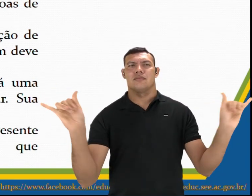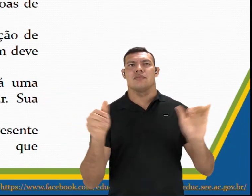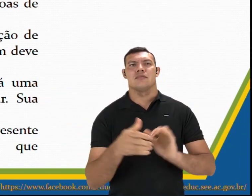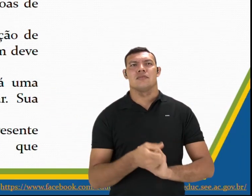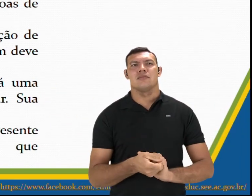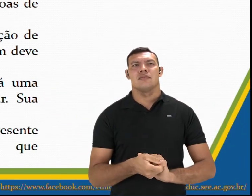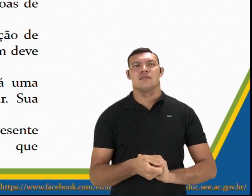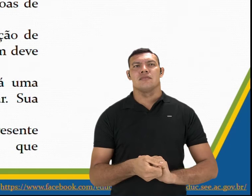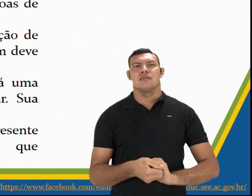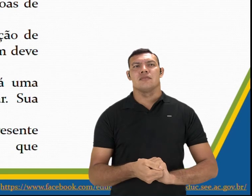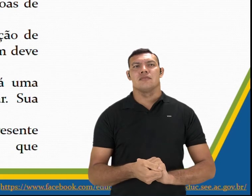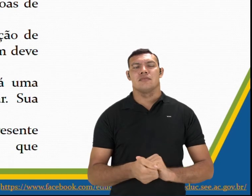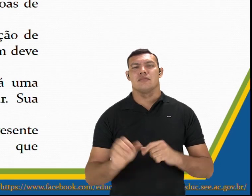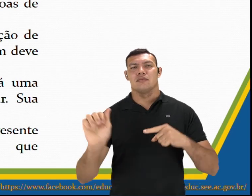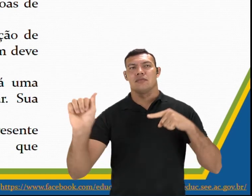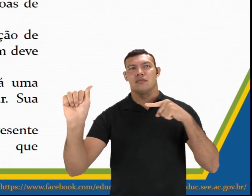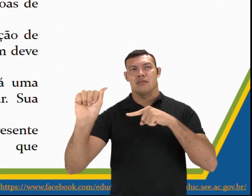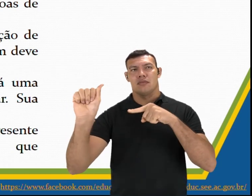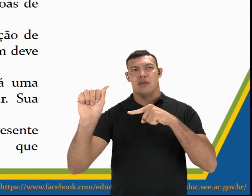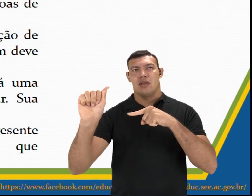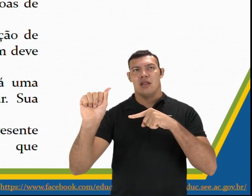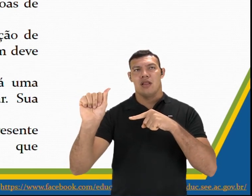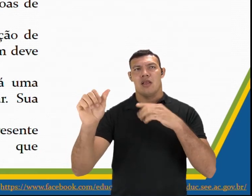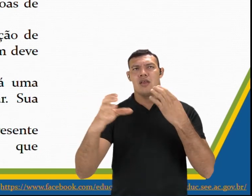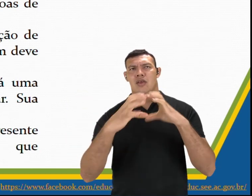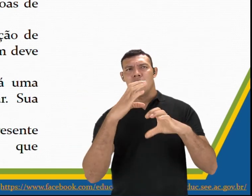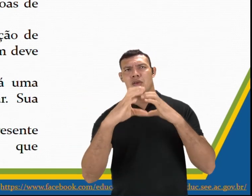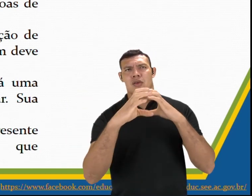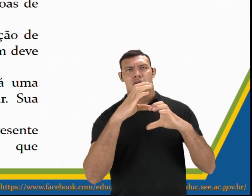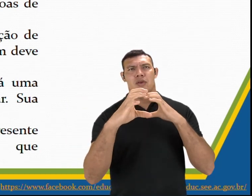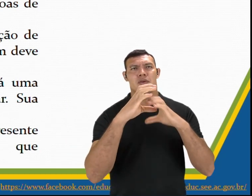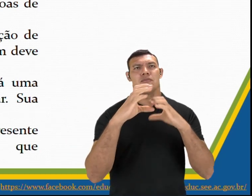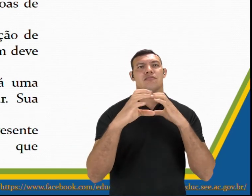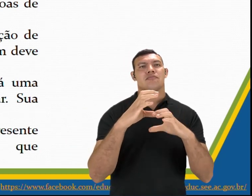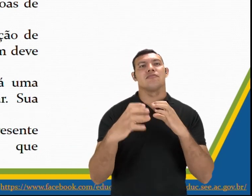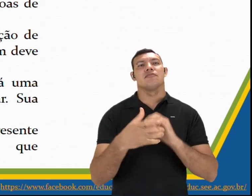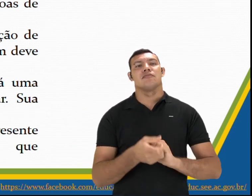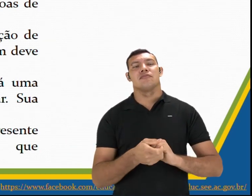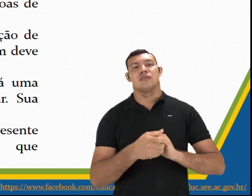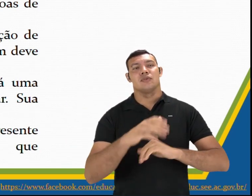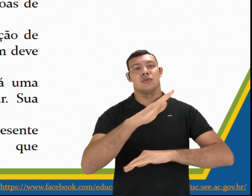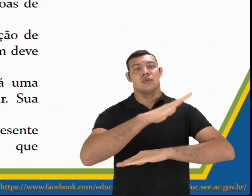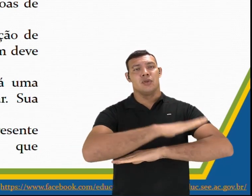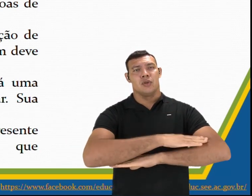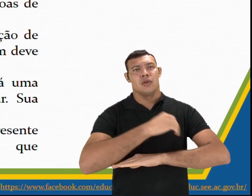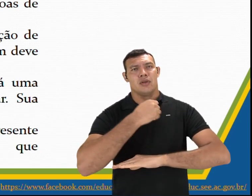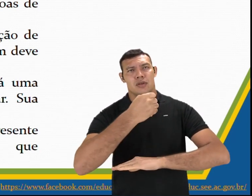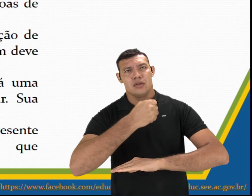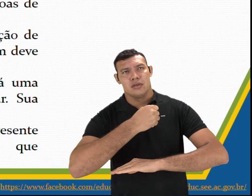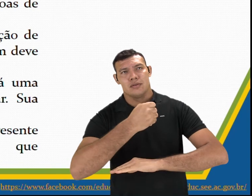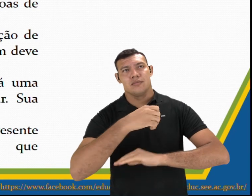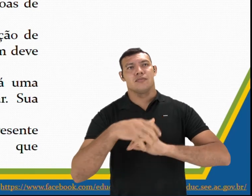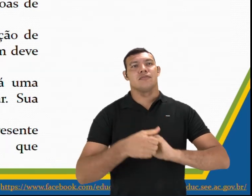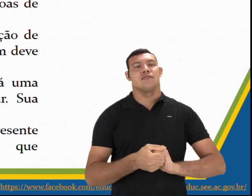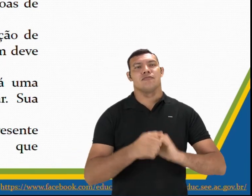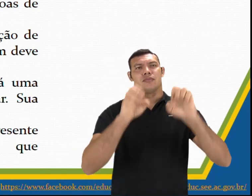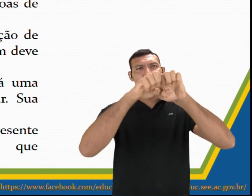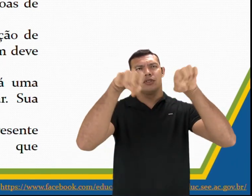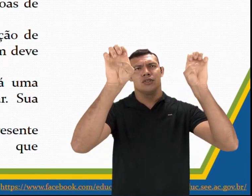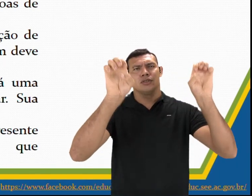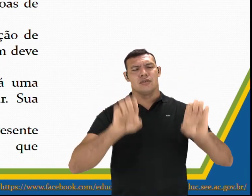notícia. Essa comunicação, ela é feita pelo gênero jornalístico e tem como corpo da notícia deve estar no